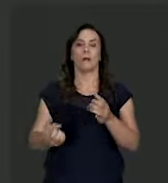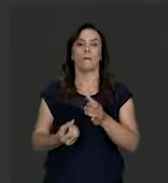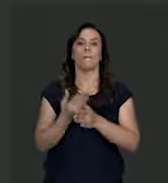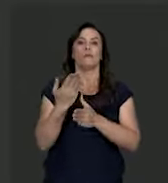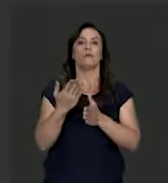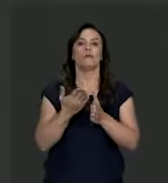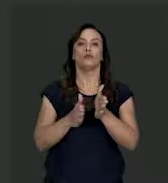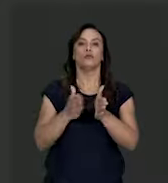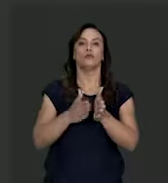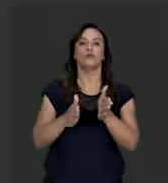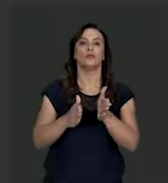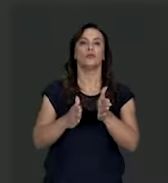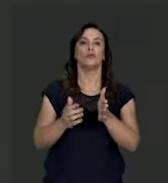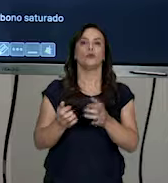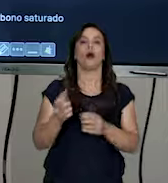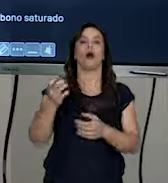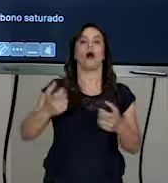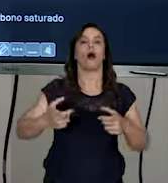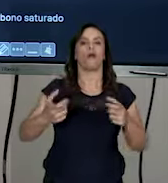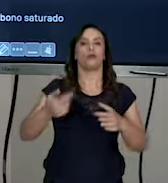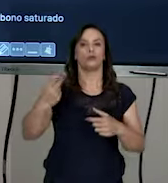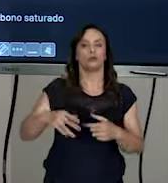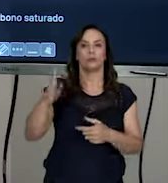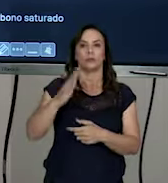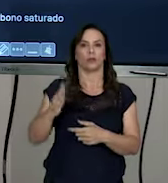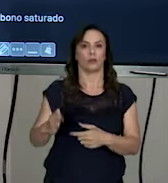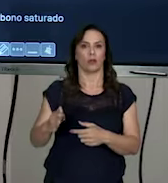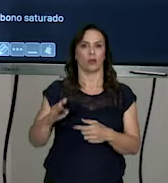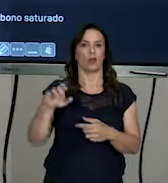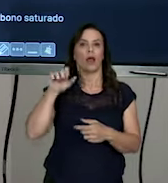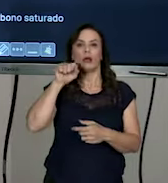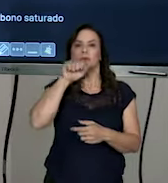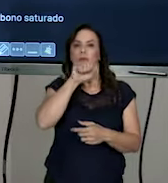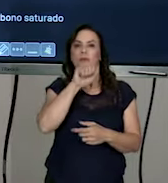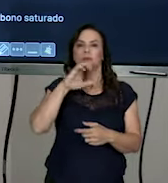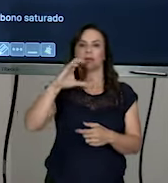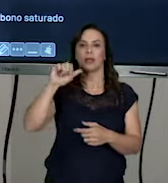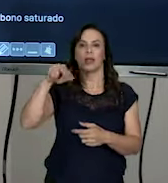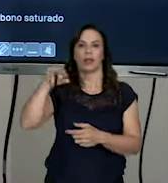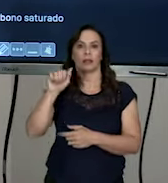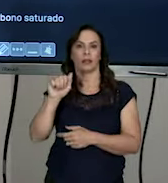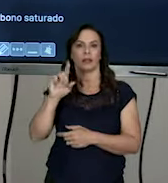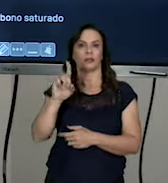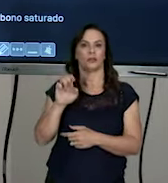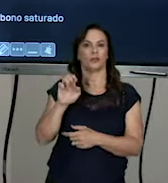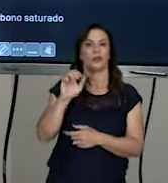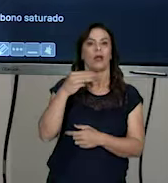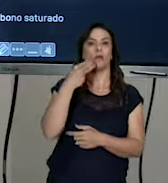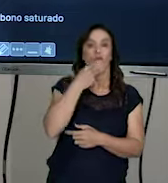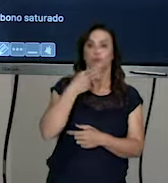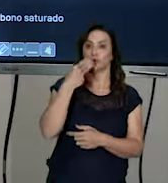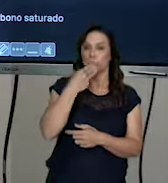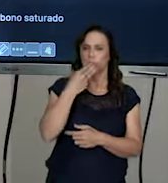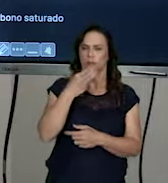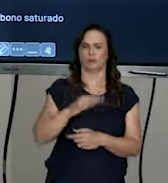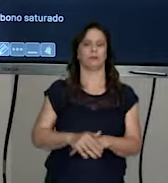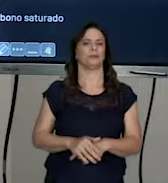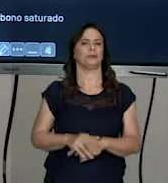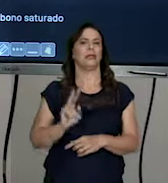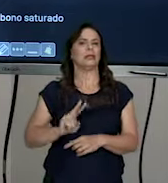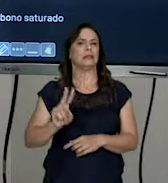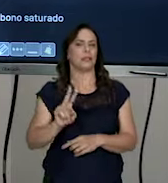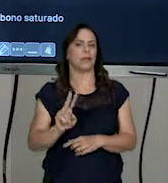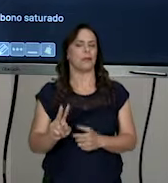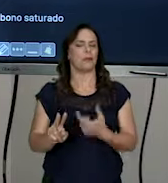cana-de-açúcar. Olha, quando eu falo álcoois, eu não estou me referindo a uma única substância, nem é plural